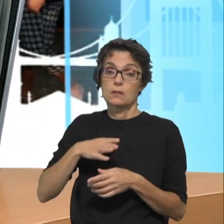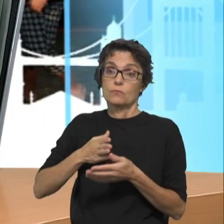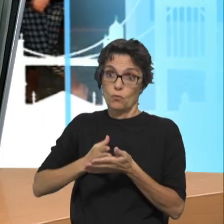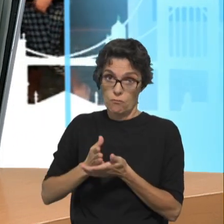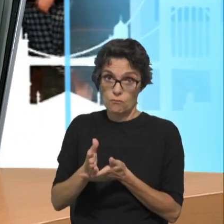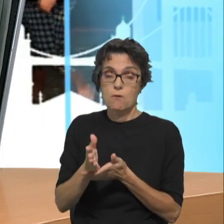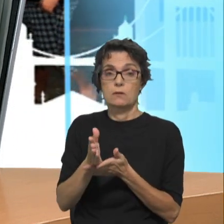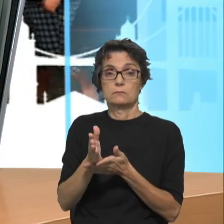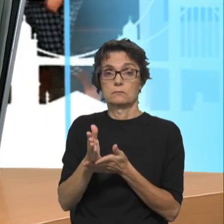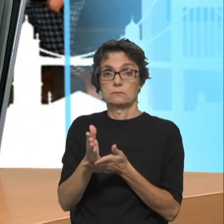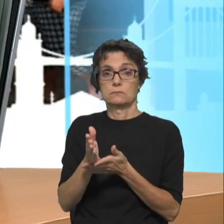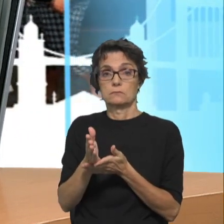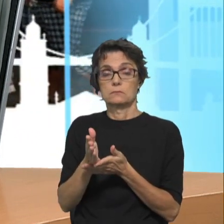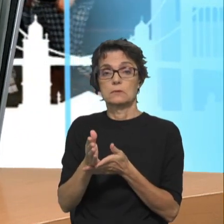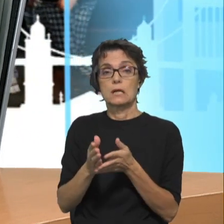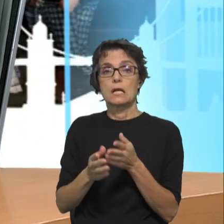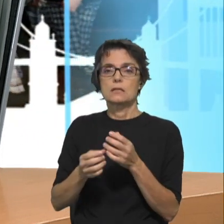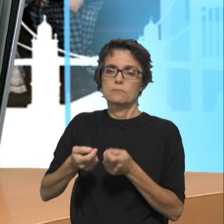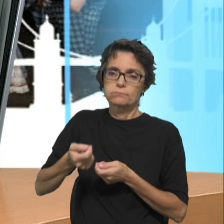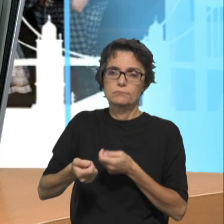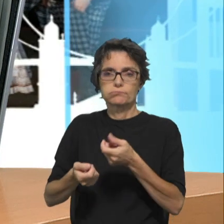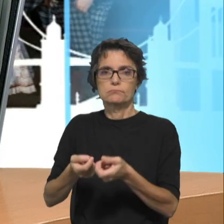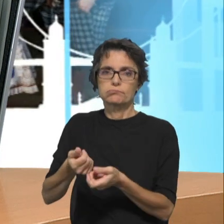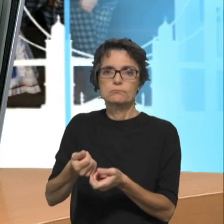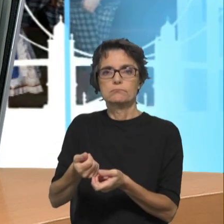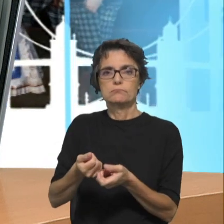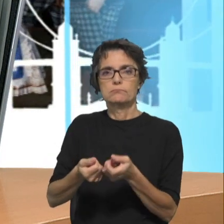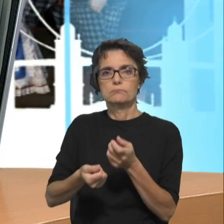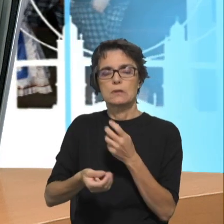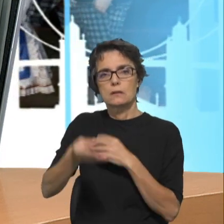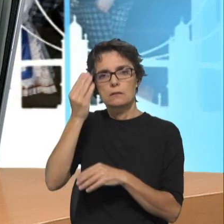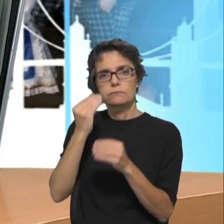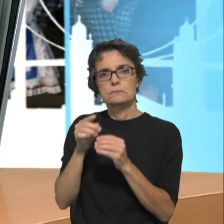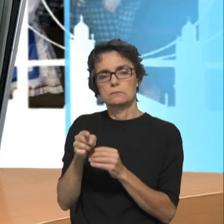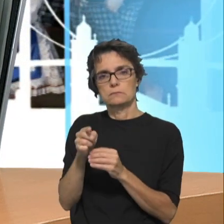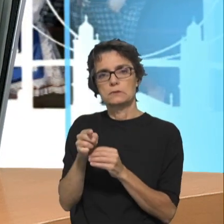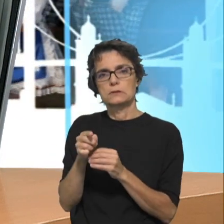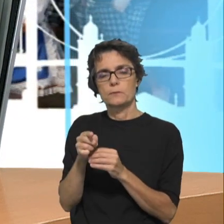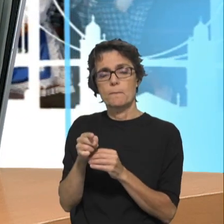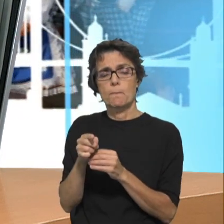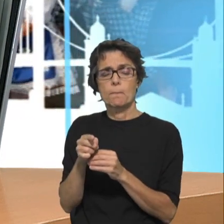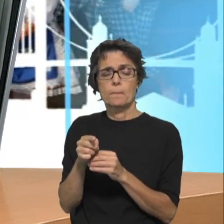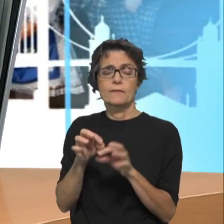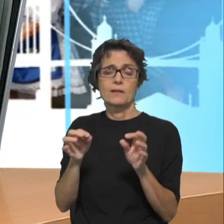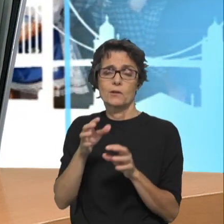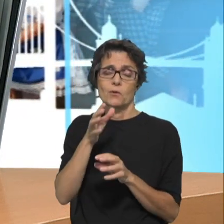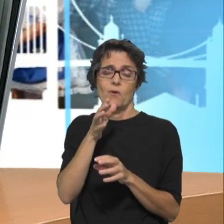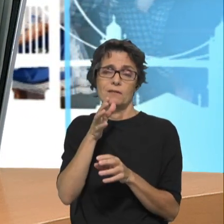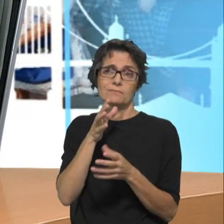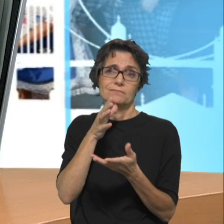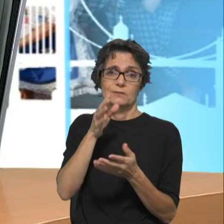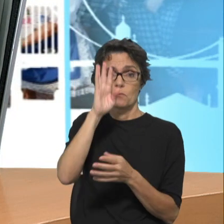formação paulatinamente, mais ou menos em jeito de poliedro, como o Papa também gosta de